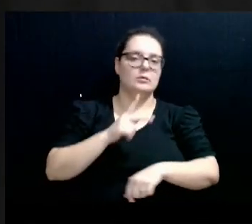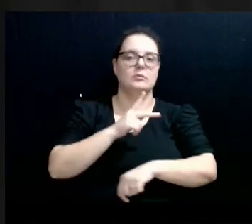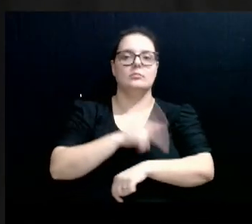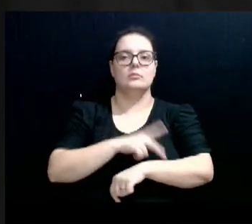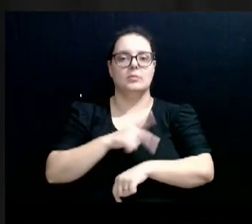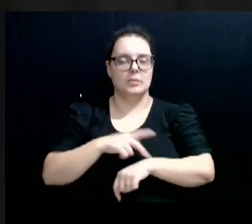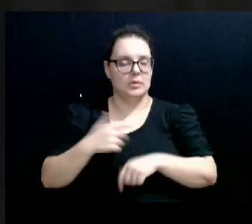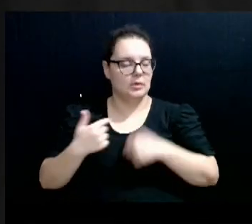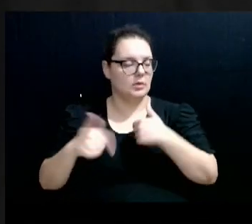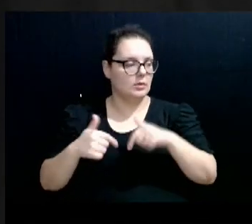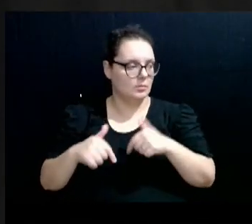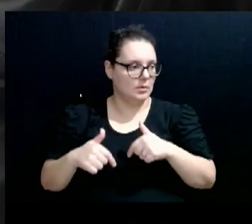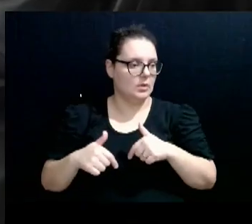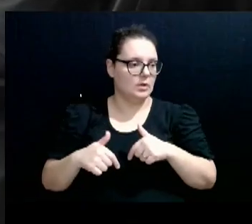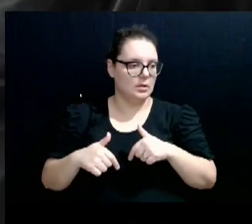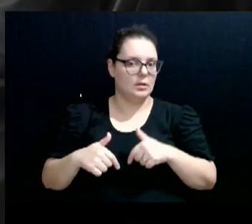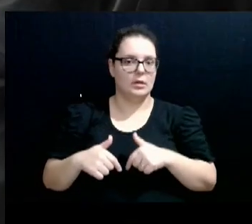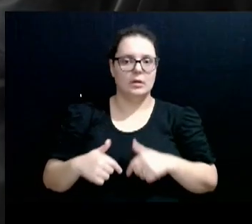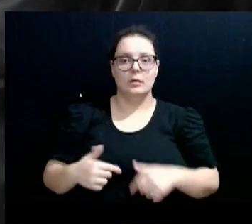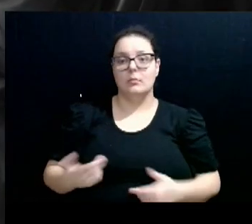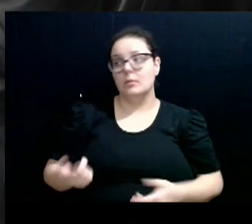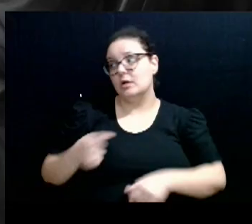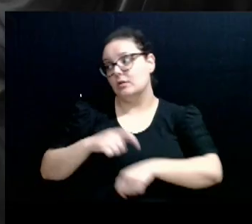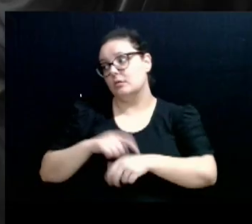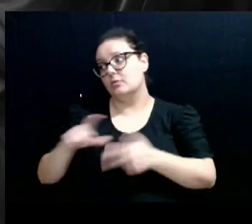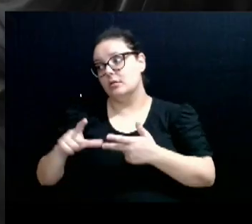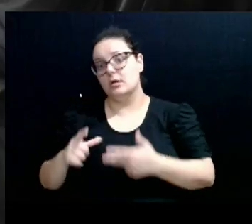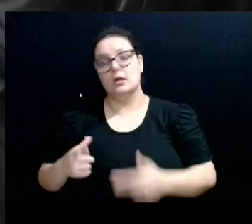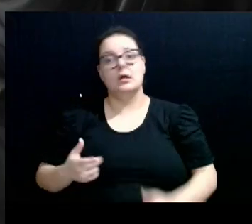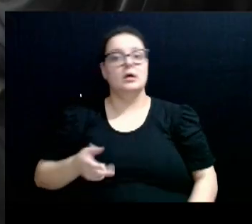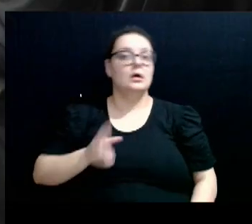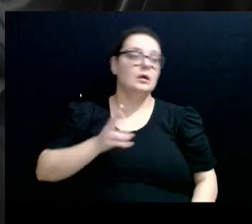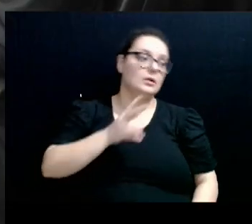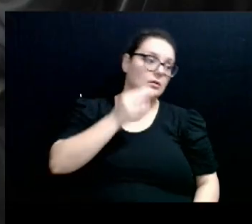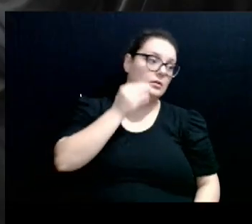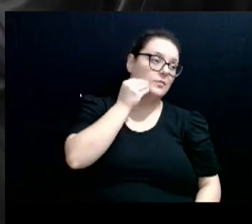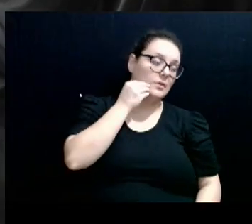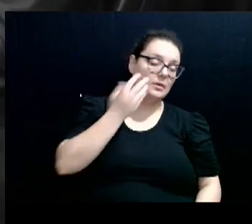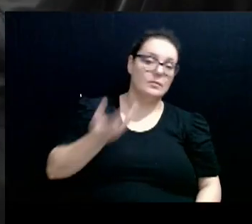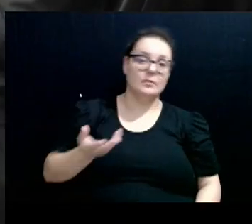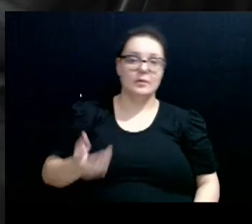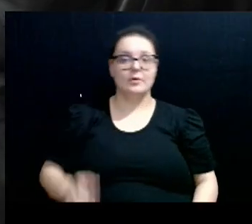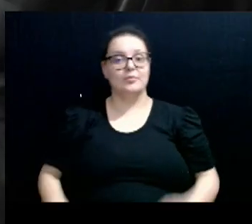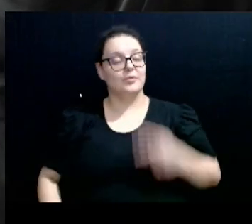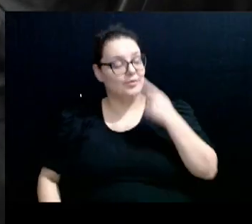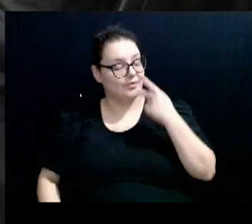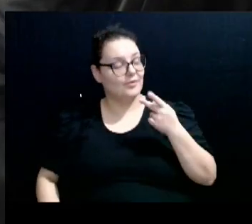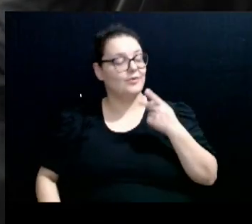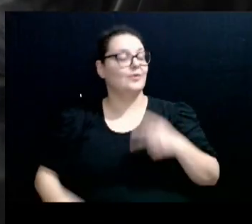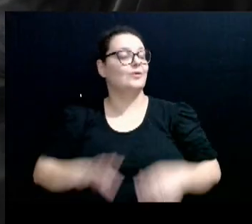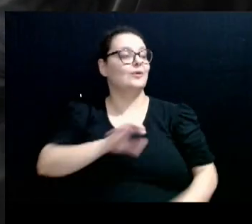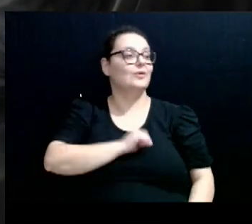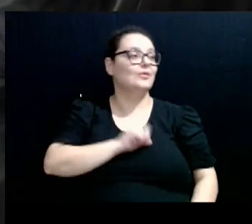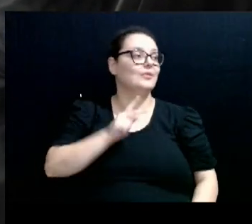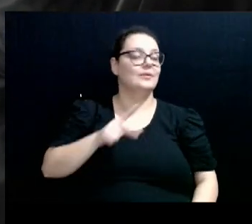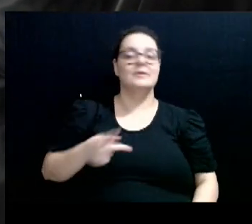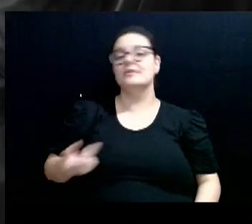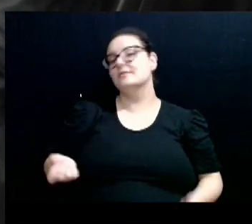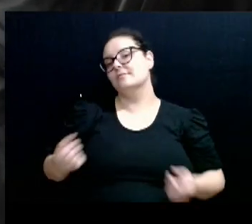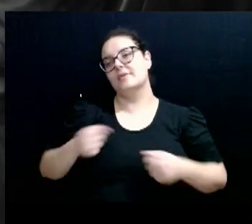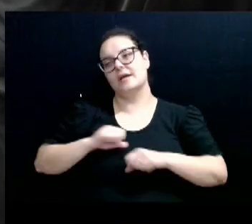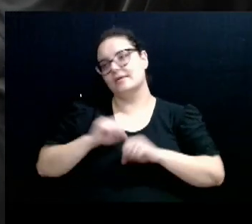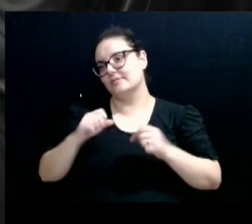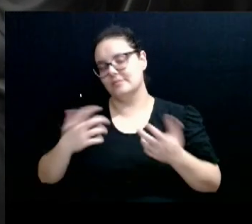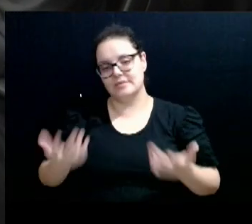queria continuar, eu até tentei. Você falava de algo que gostava muito. Mas não foi possível, os horários não eram compatíveis. Às vezes sente